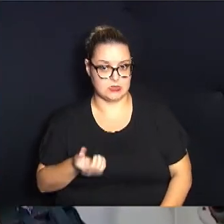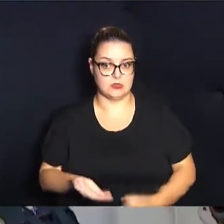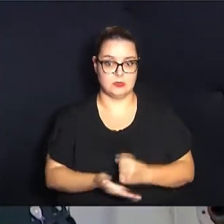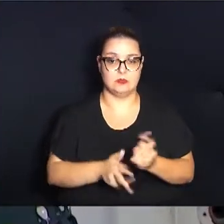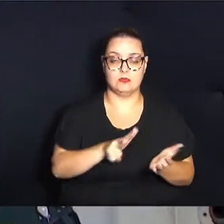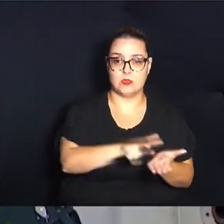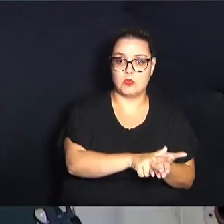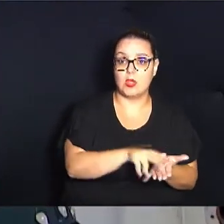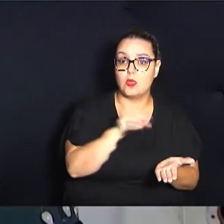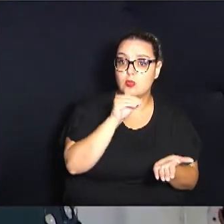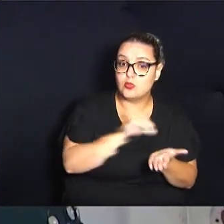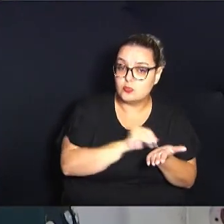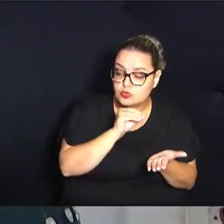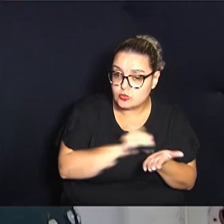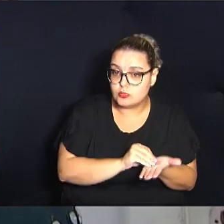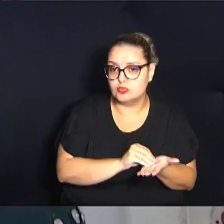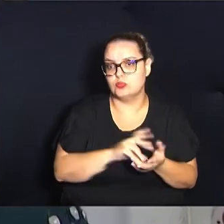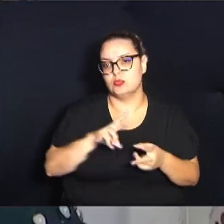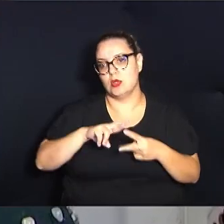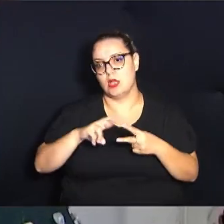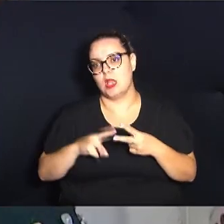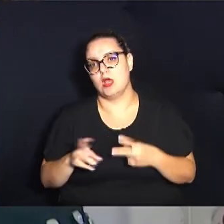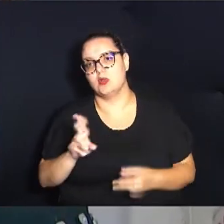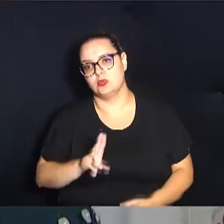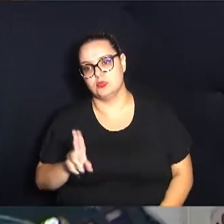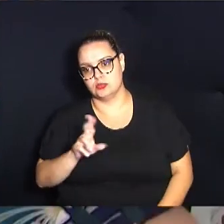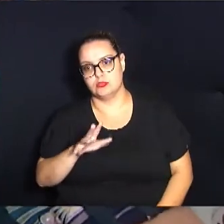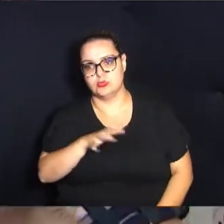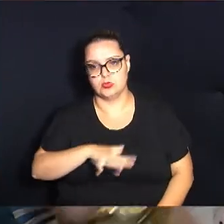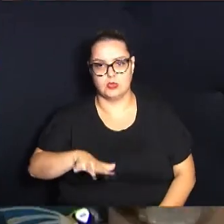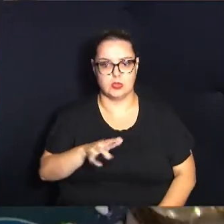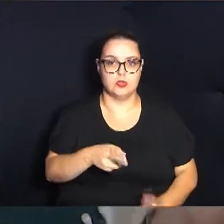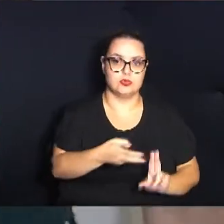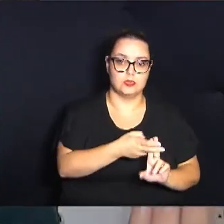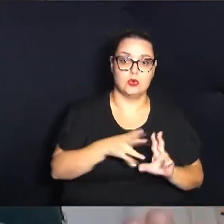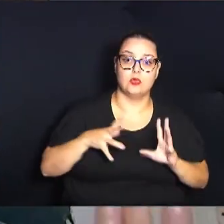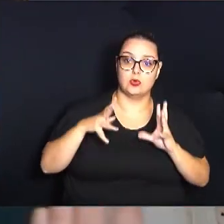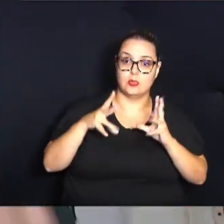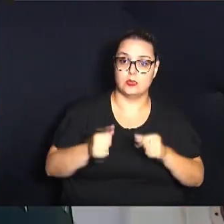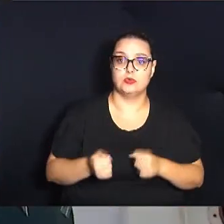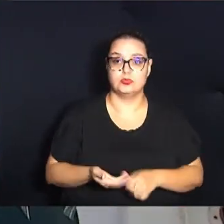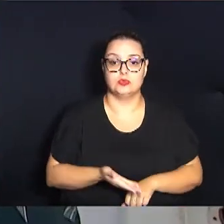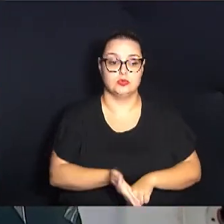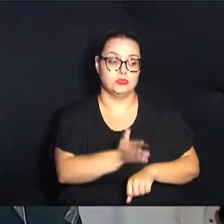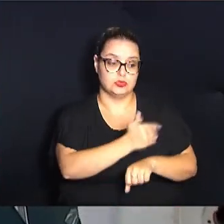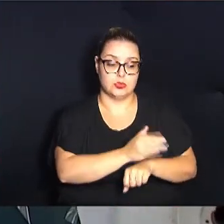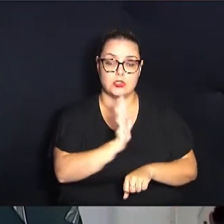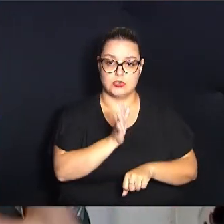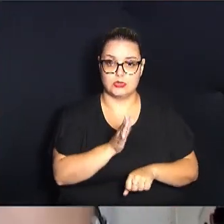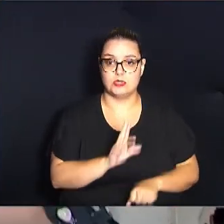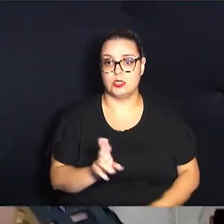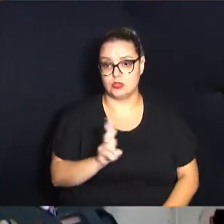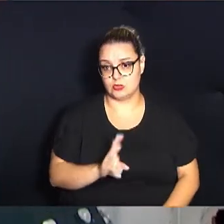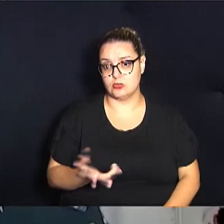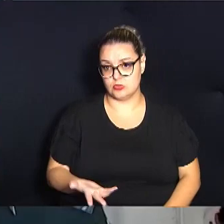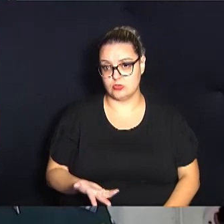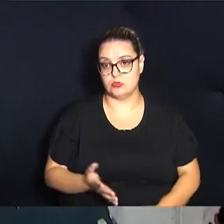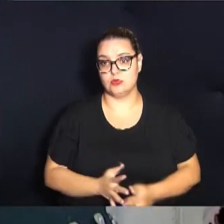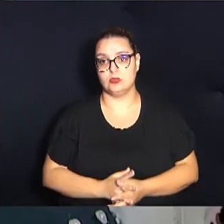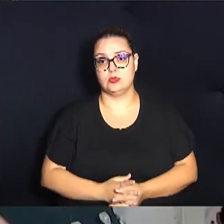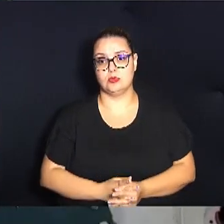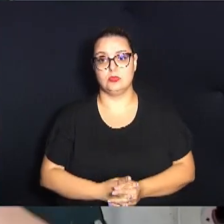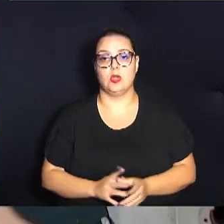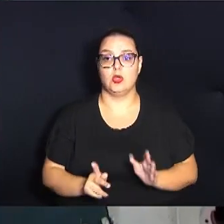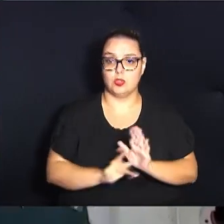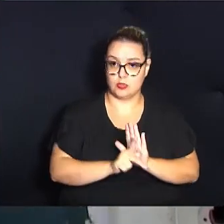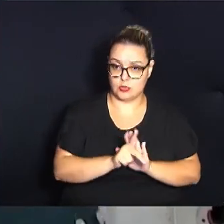último recurso para ser utilizado no âmbito do SUS, quando todos os outros já foram esgotados, né? E o projeto de